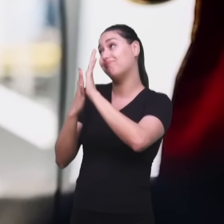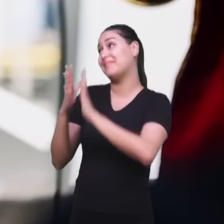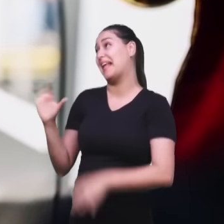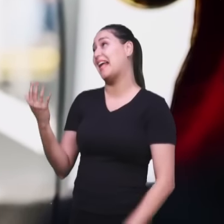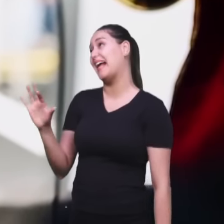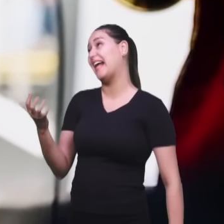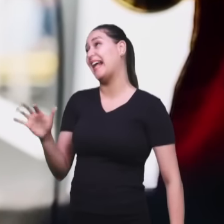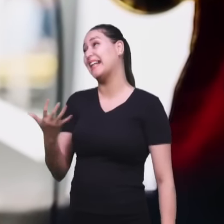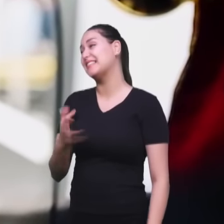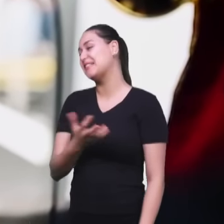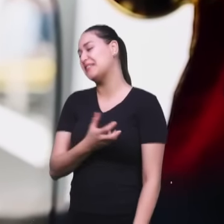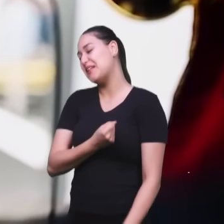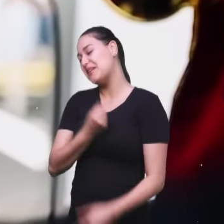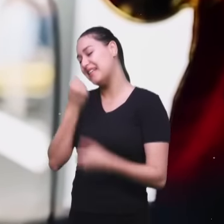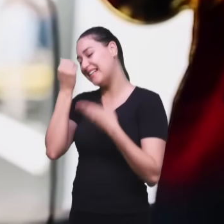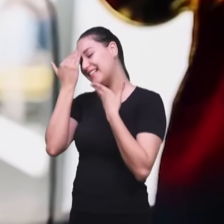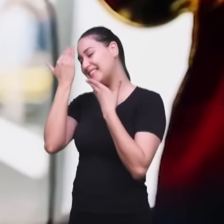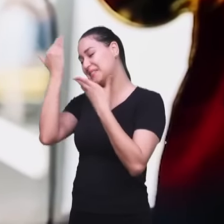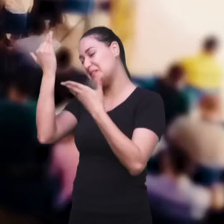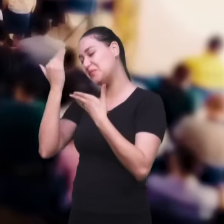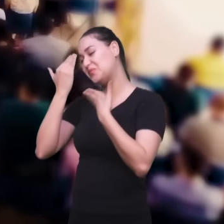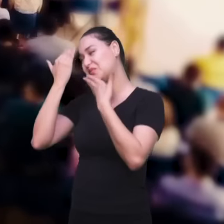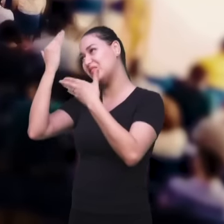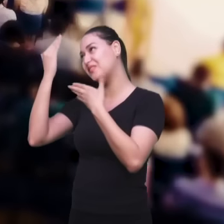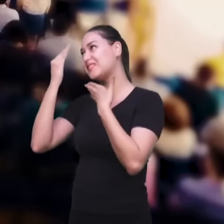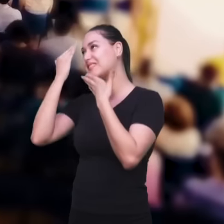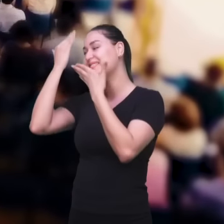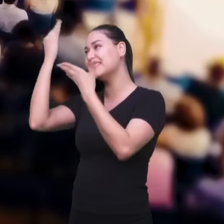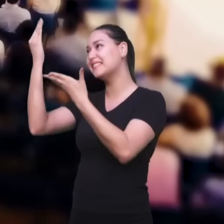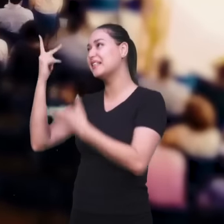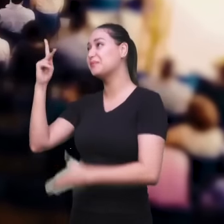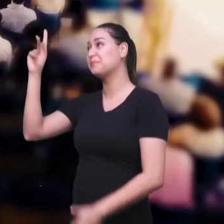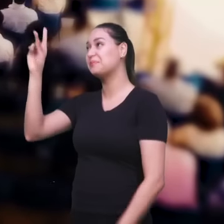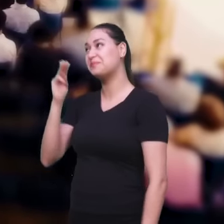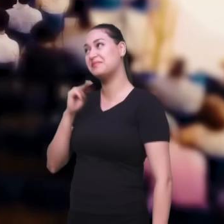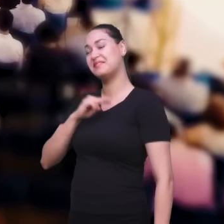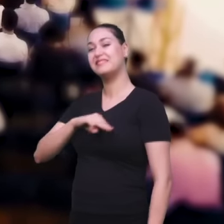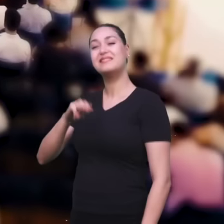Adorar Vem dizer